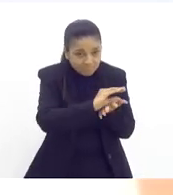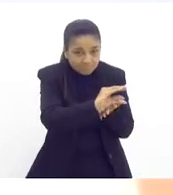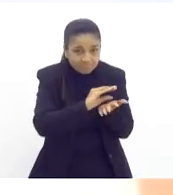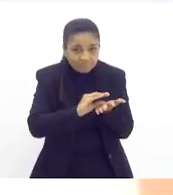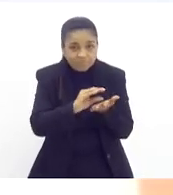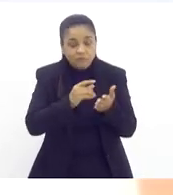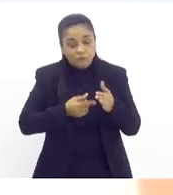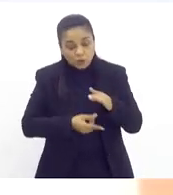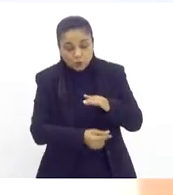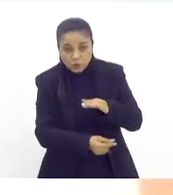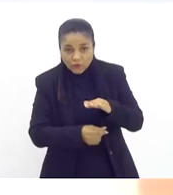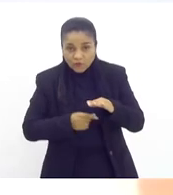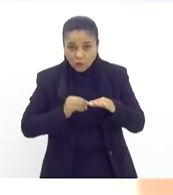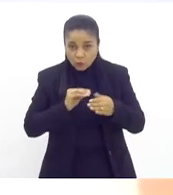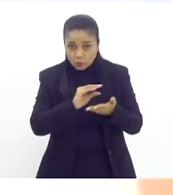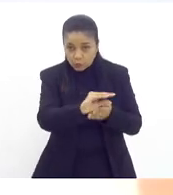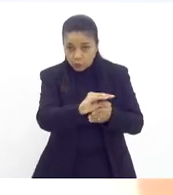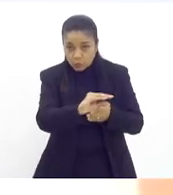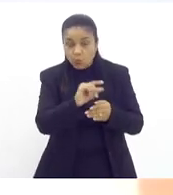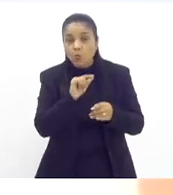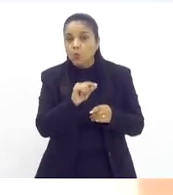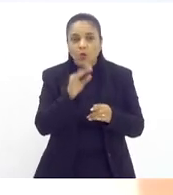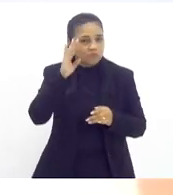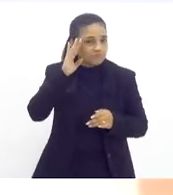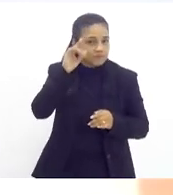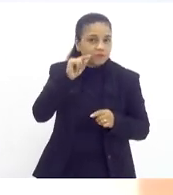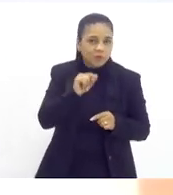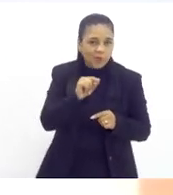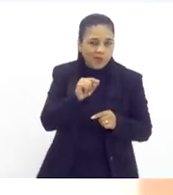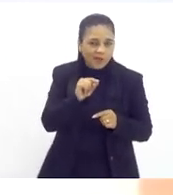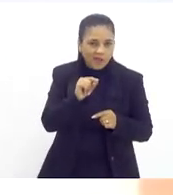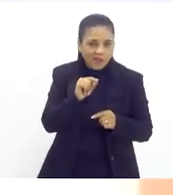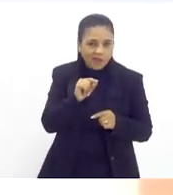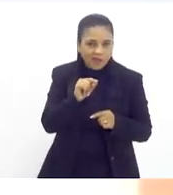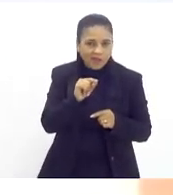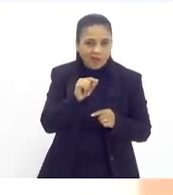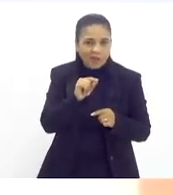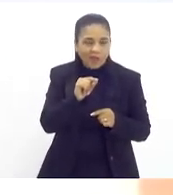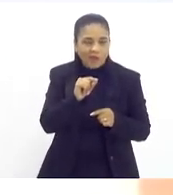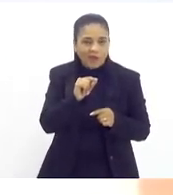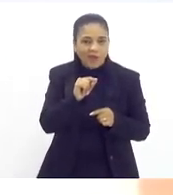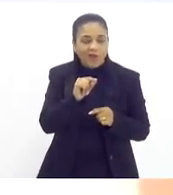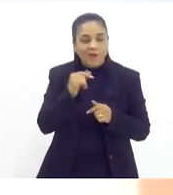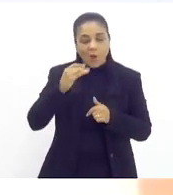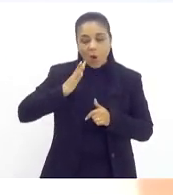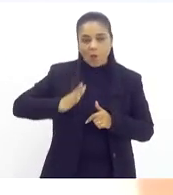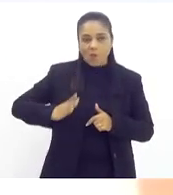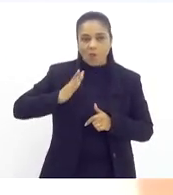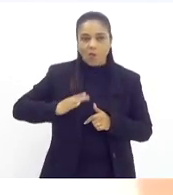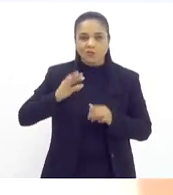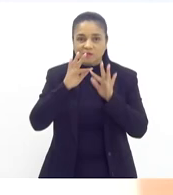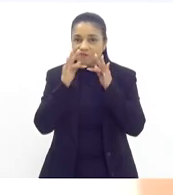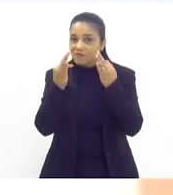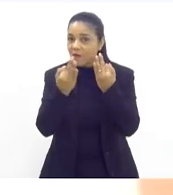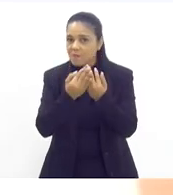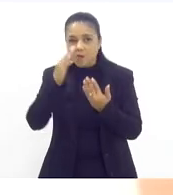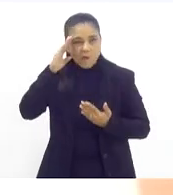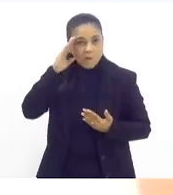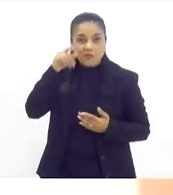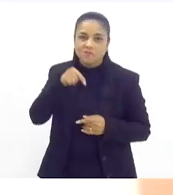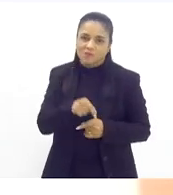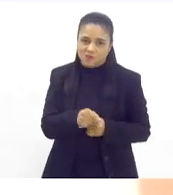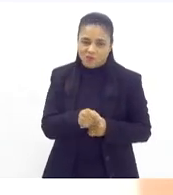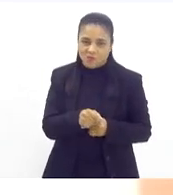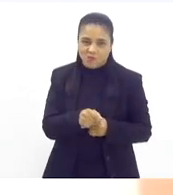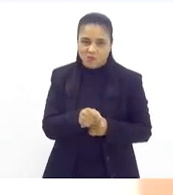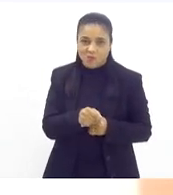do fundo considere, sobretudo, um indicador como o Bolsa Família. Certo? Por quê?